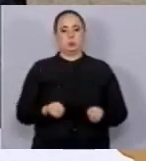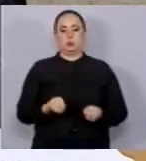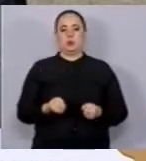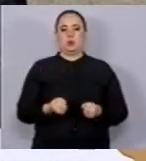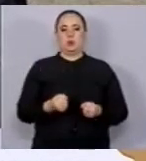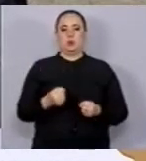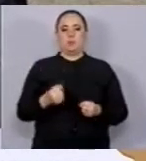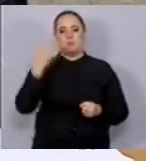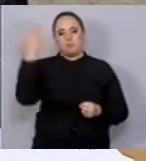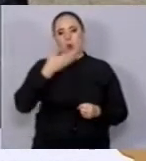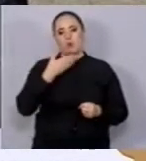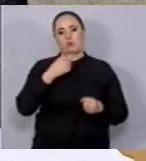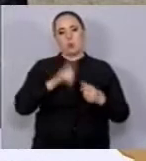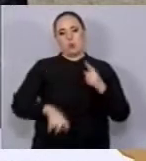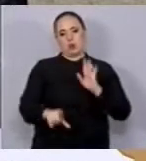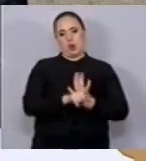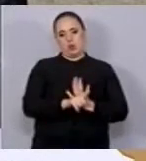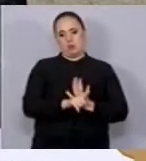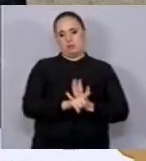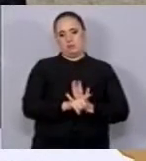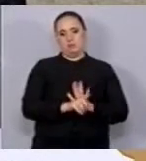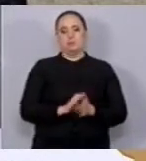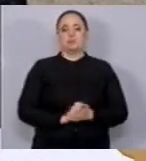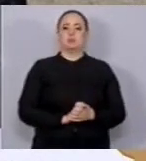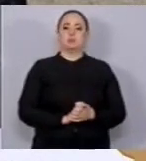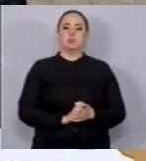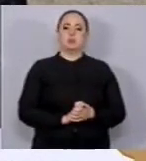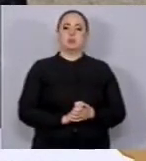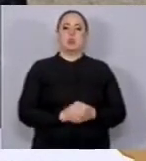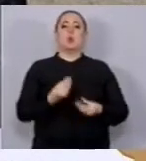em nome da boa-fé de quem acolhe. Como